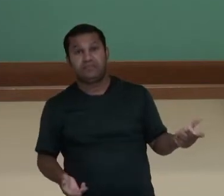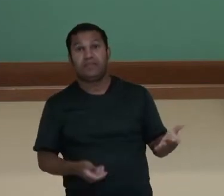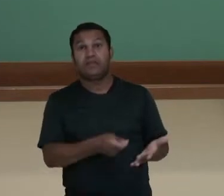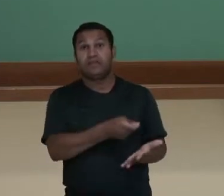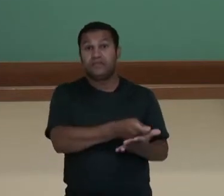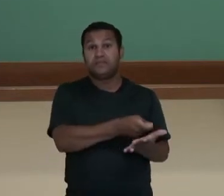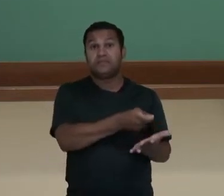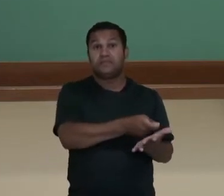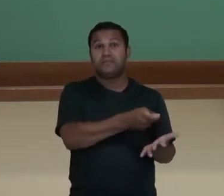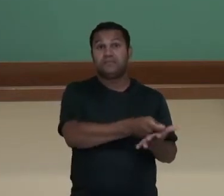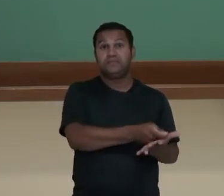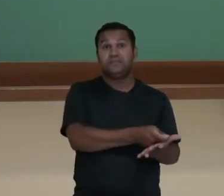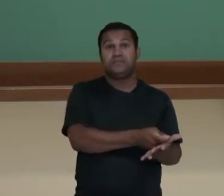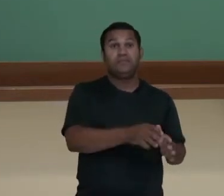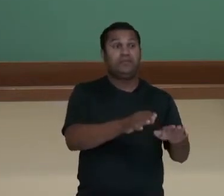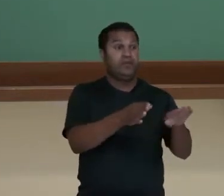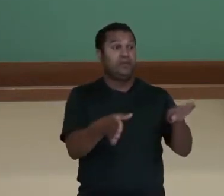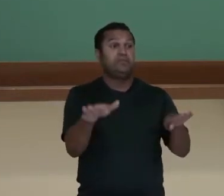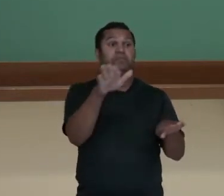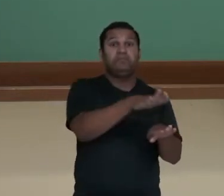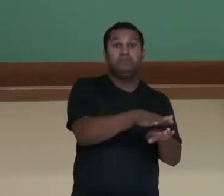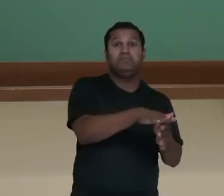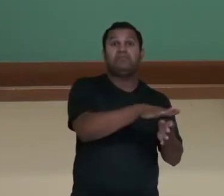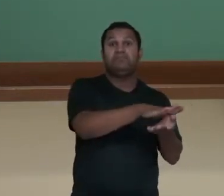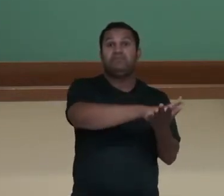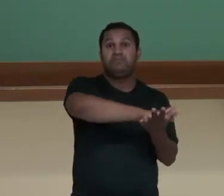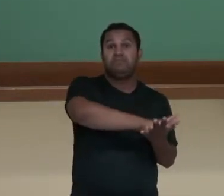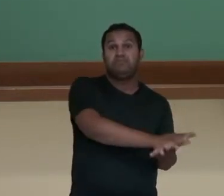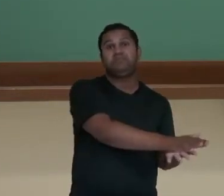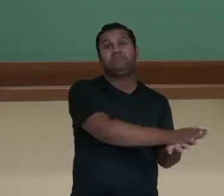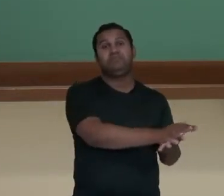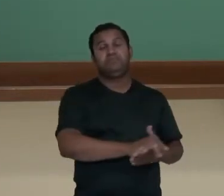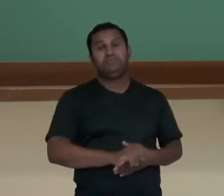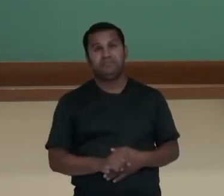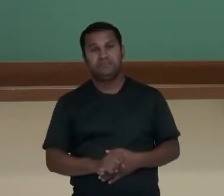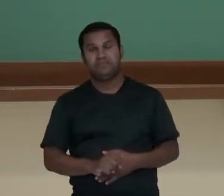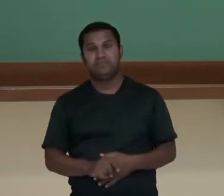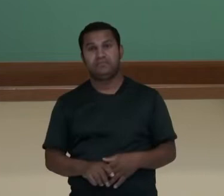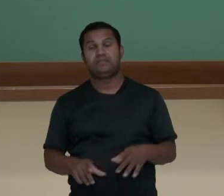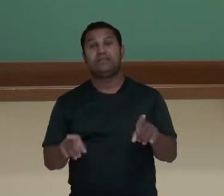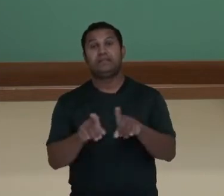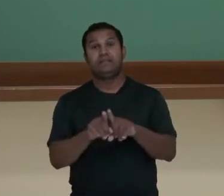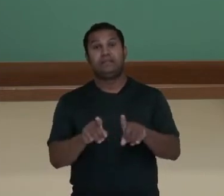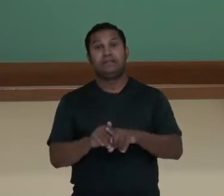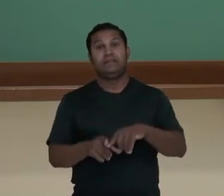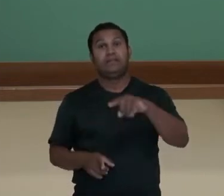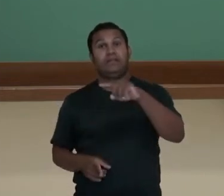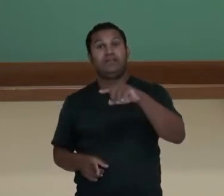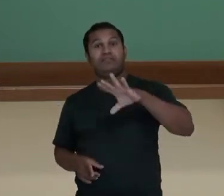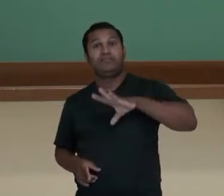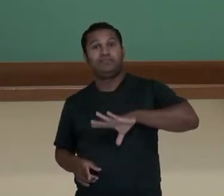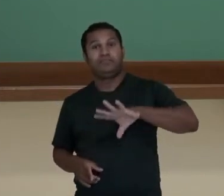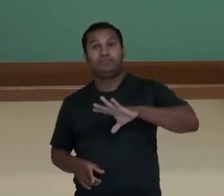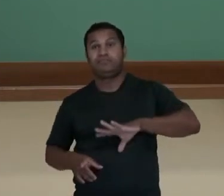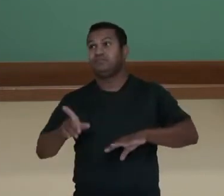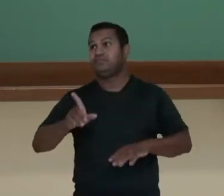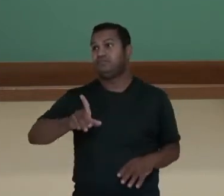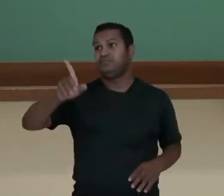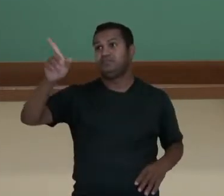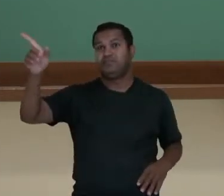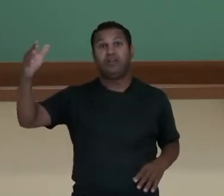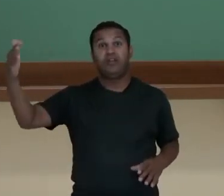aqui no Brasil, né? E quiseram vestir o índio, porque grande parte dos povos que viviam aqui no Brasil, os